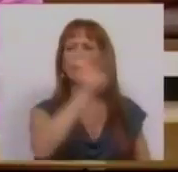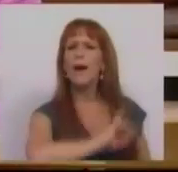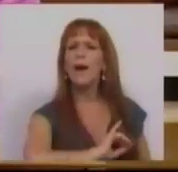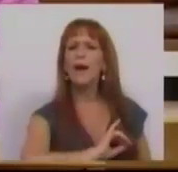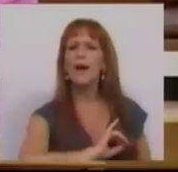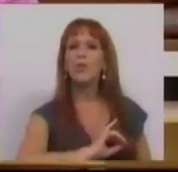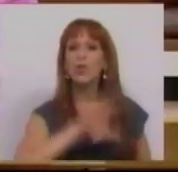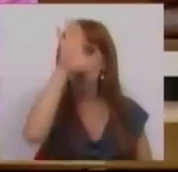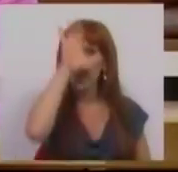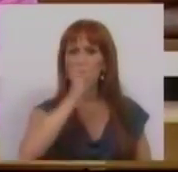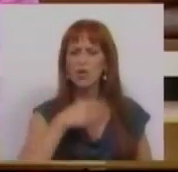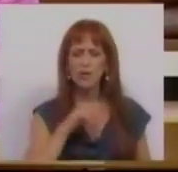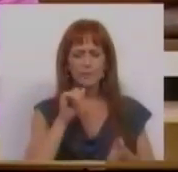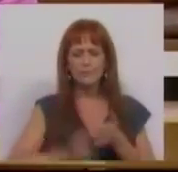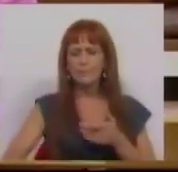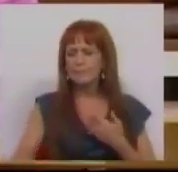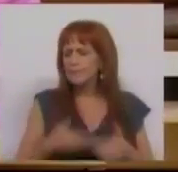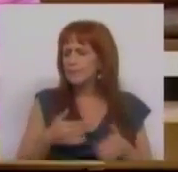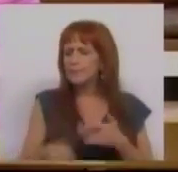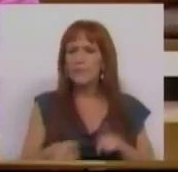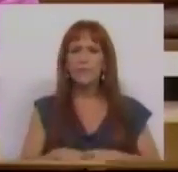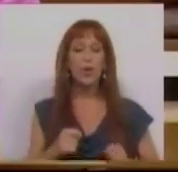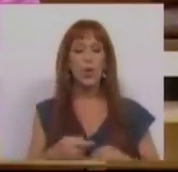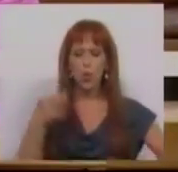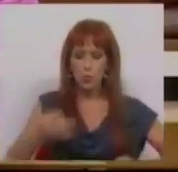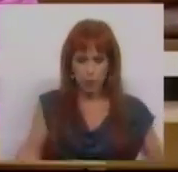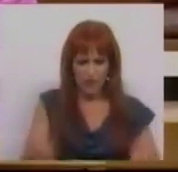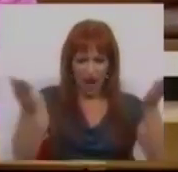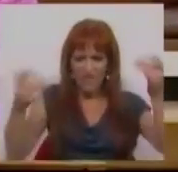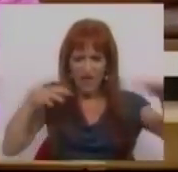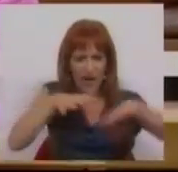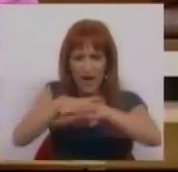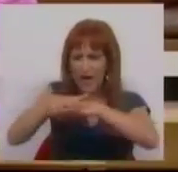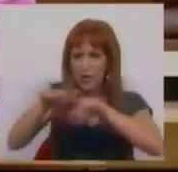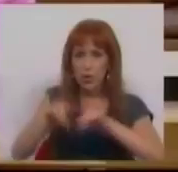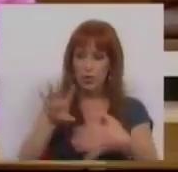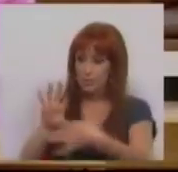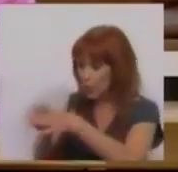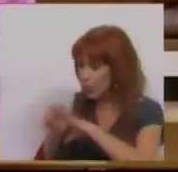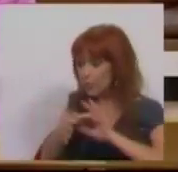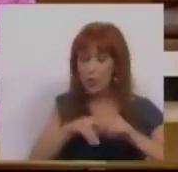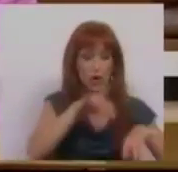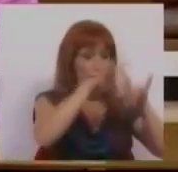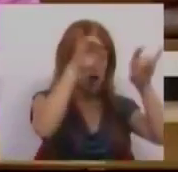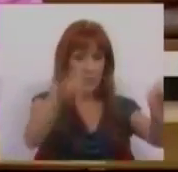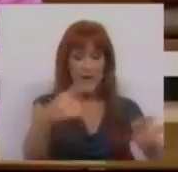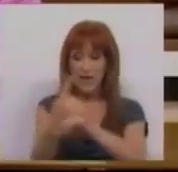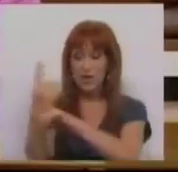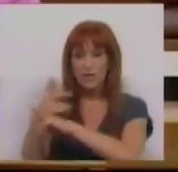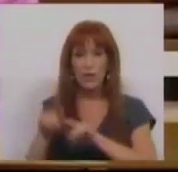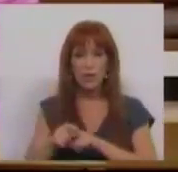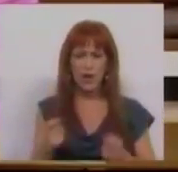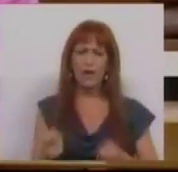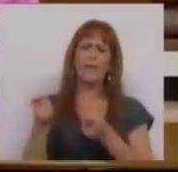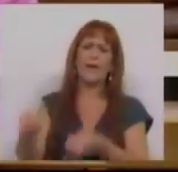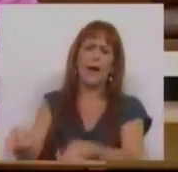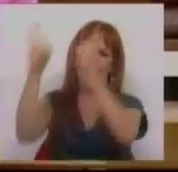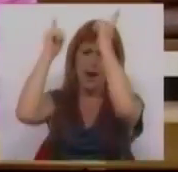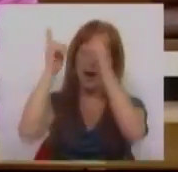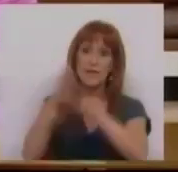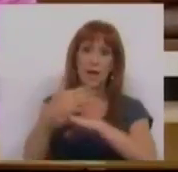mais, o Estado abdicou de ser ele o motor desta rede, em articulação com os hospitais, entregando